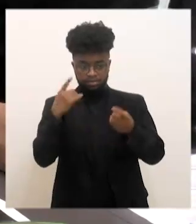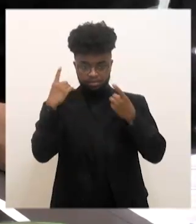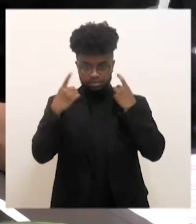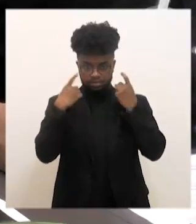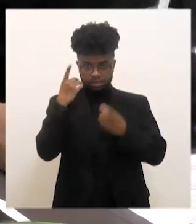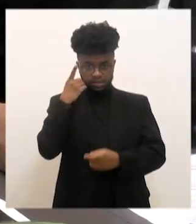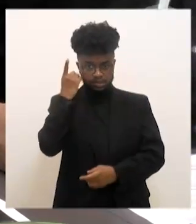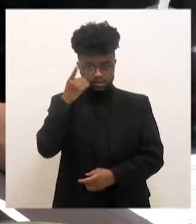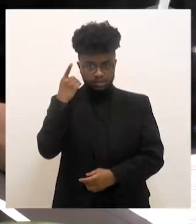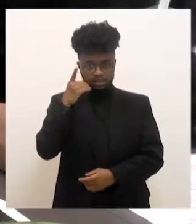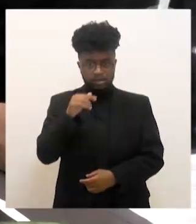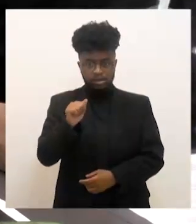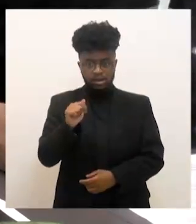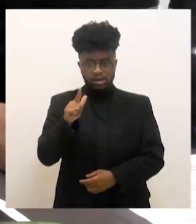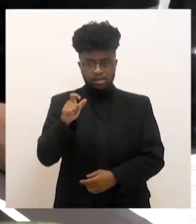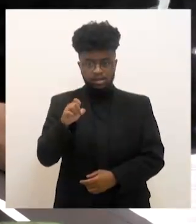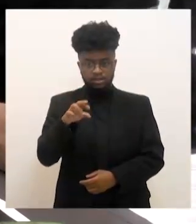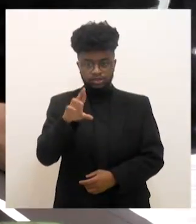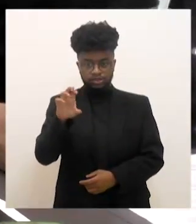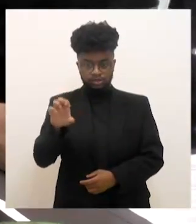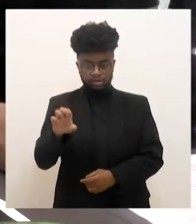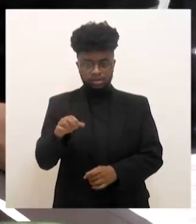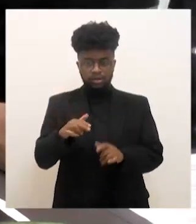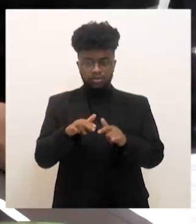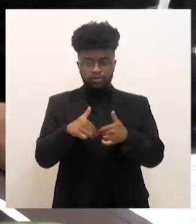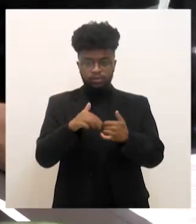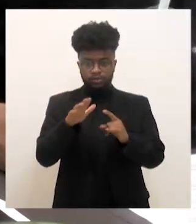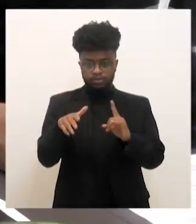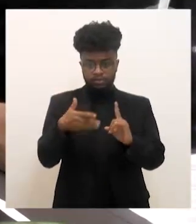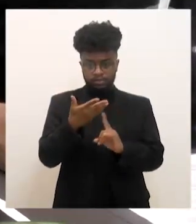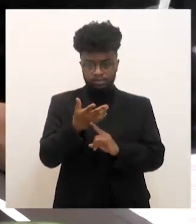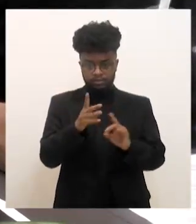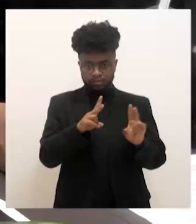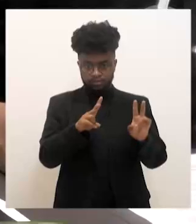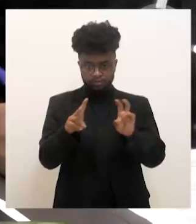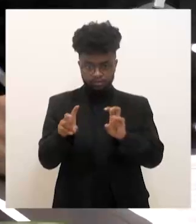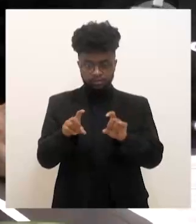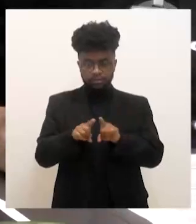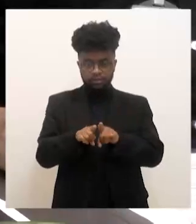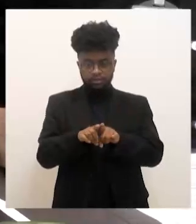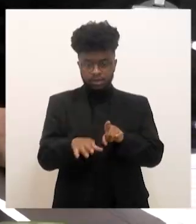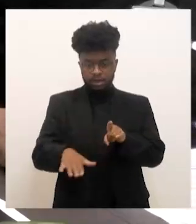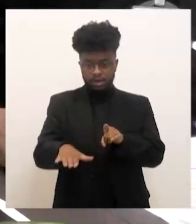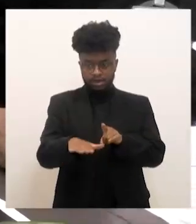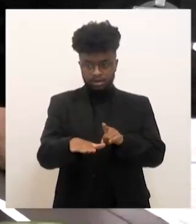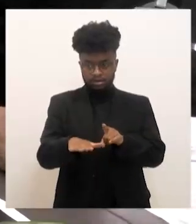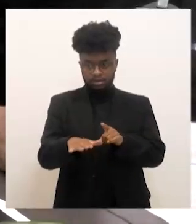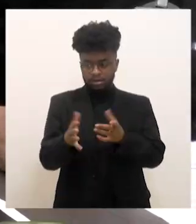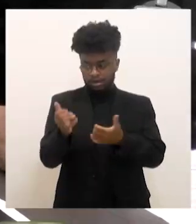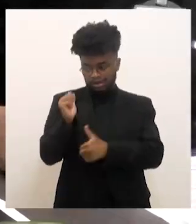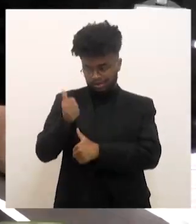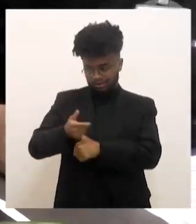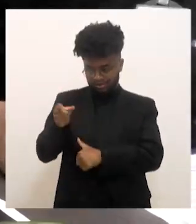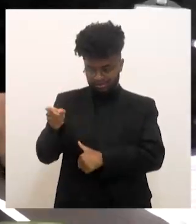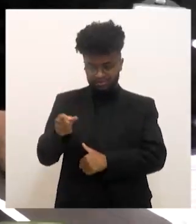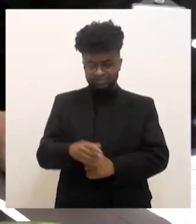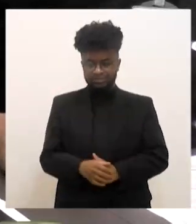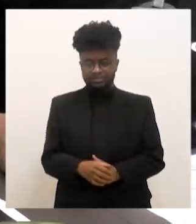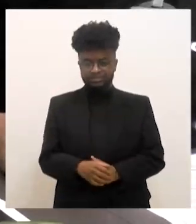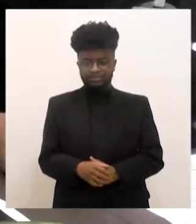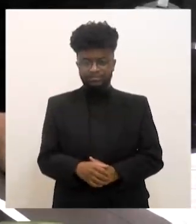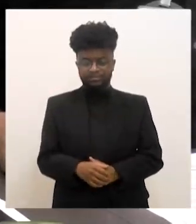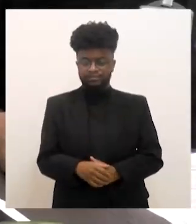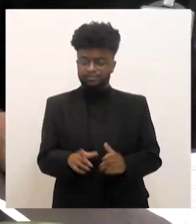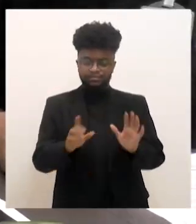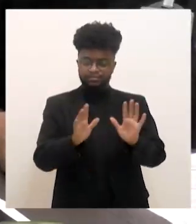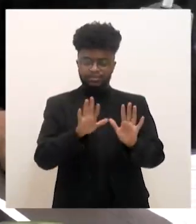deputado Quinoploc com a questão ambiental, ainda mais nessa área. Quer tomar o seu lugar, o deputado Quinoploc. Não, mas não